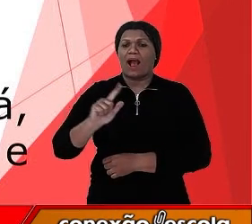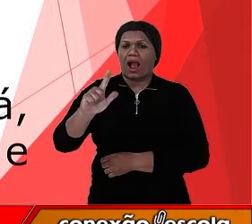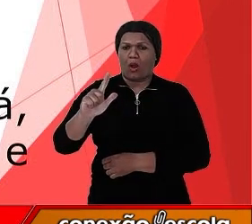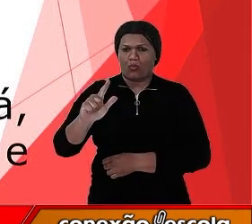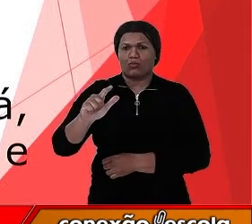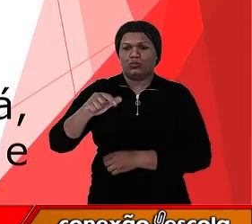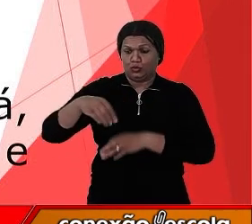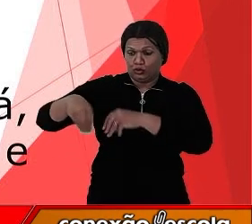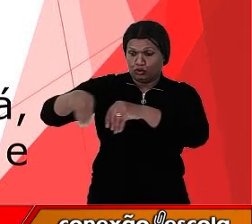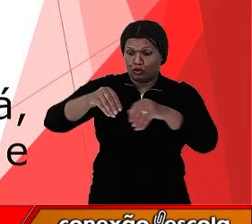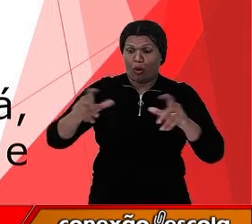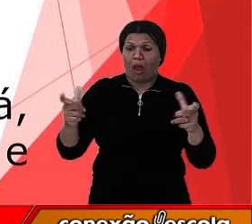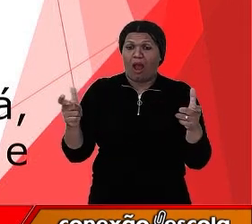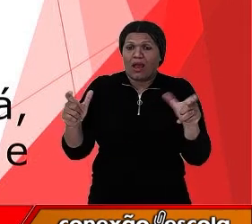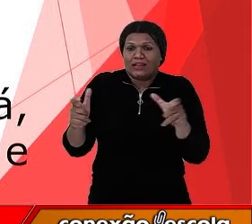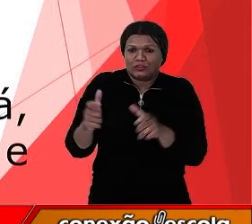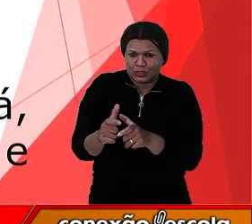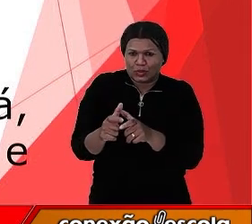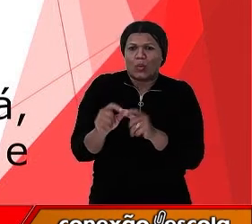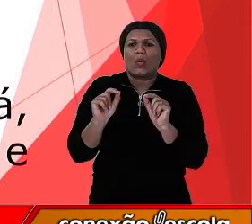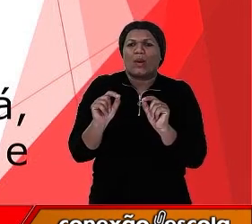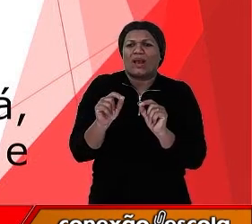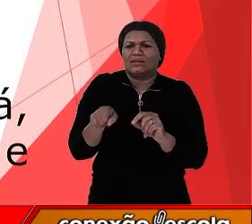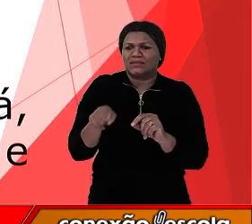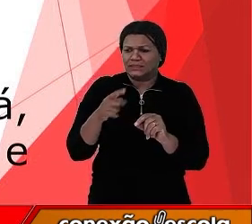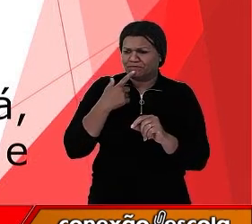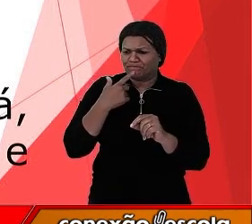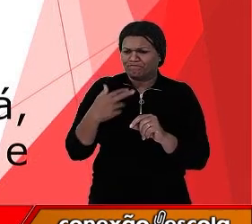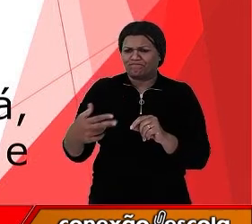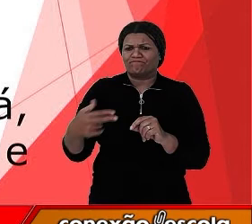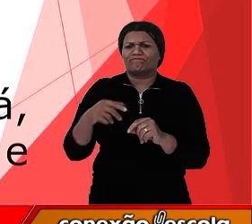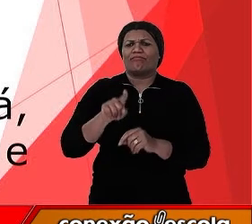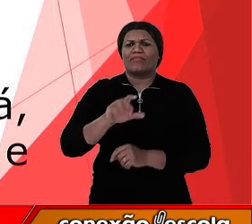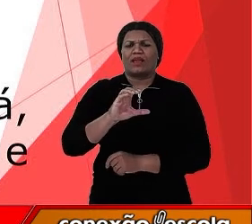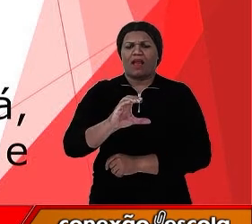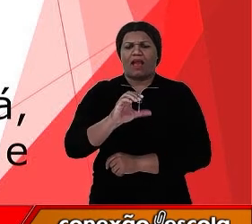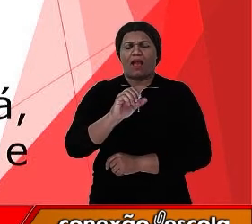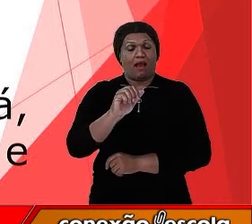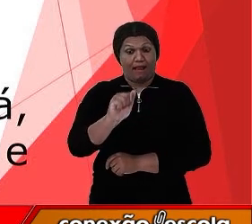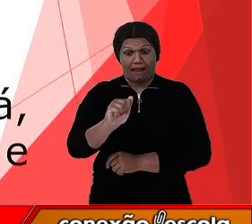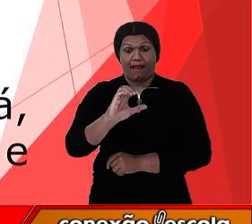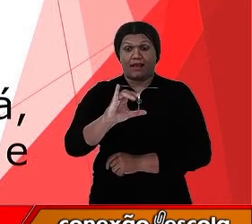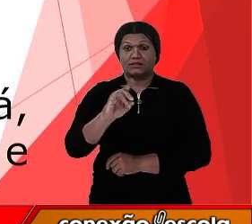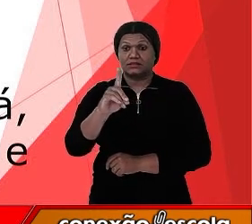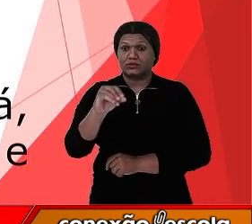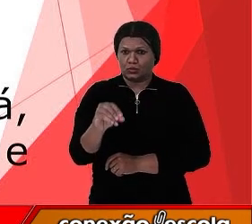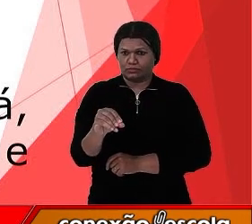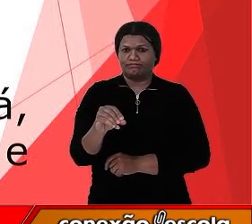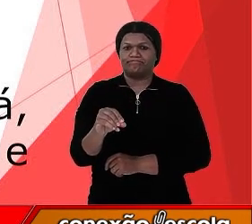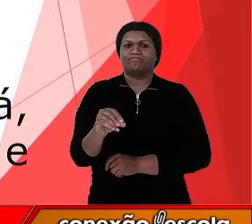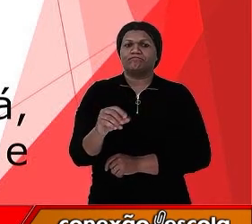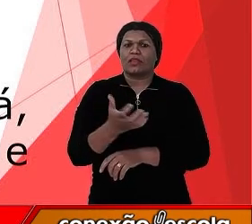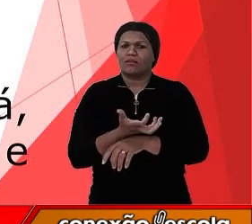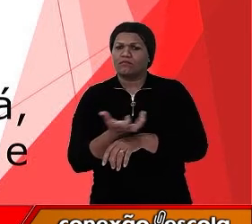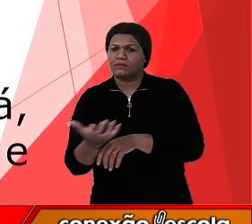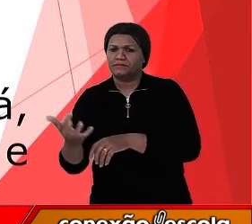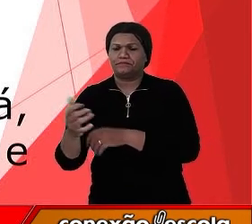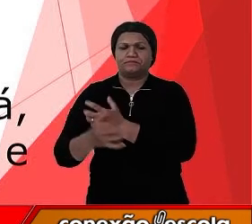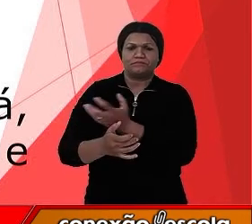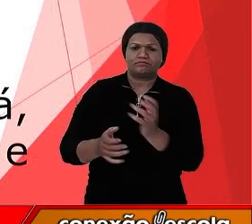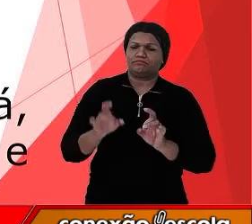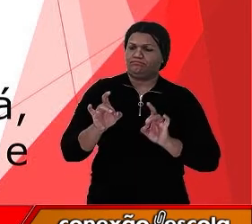solo para reduzir a acidez a vegetação é especial pequeno porte e com